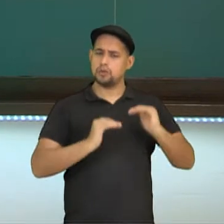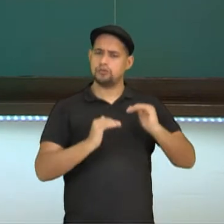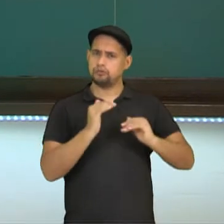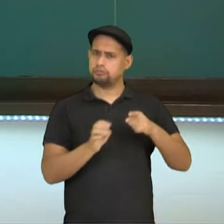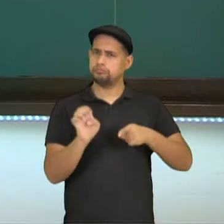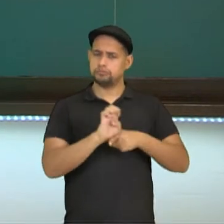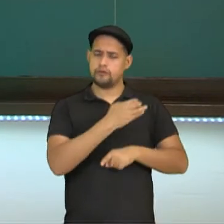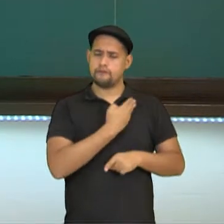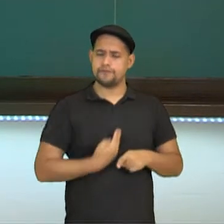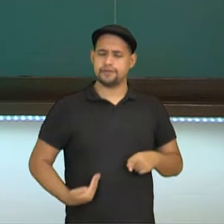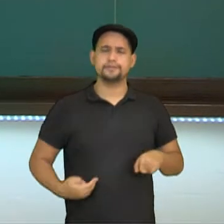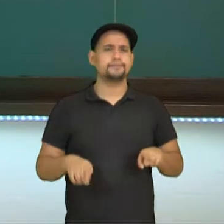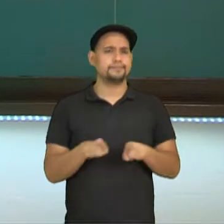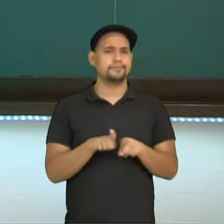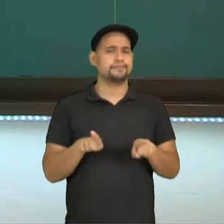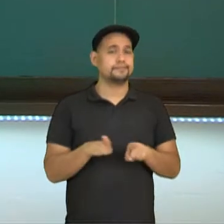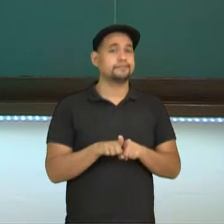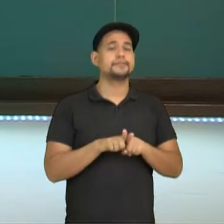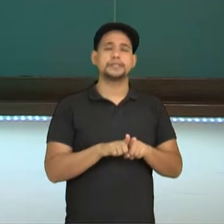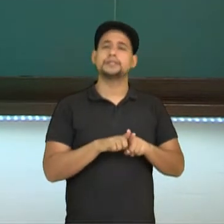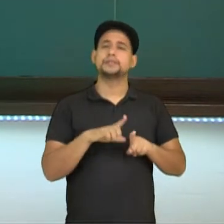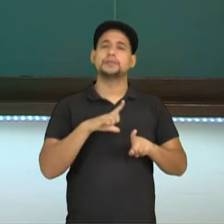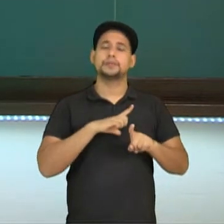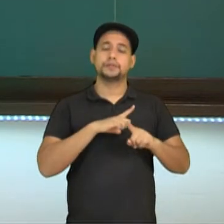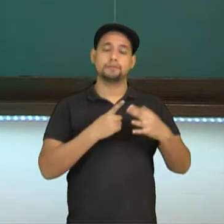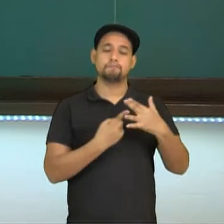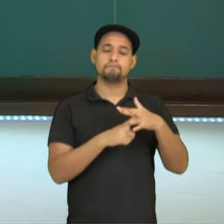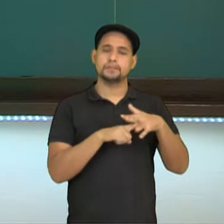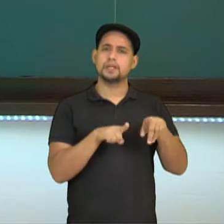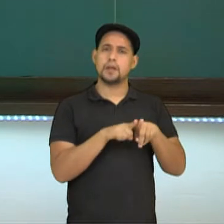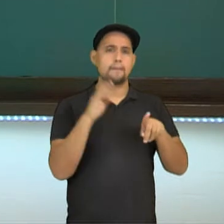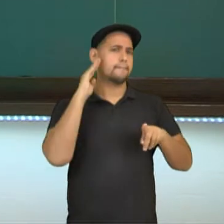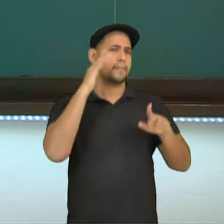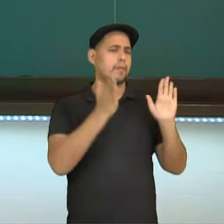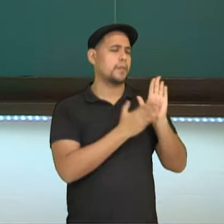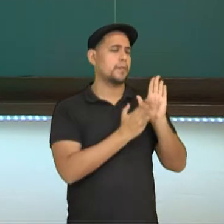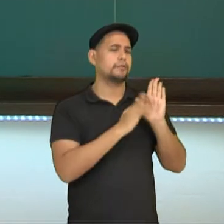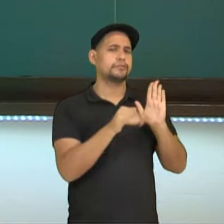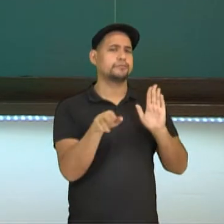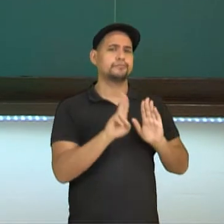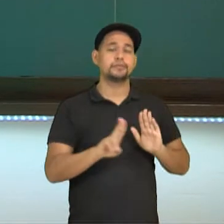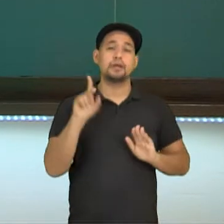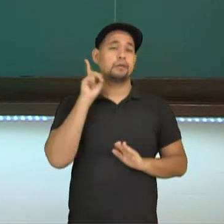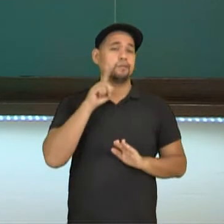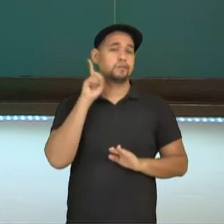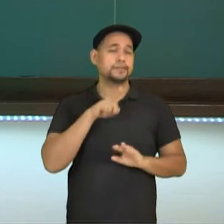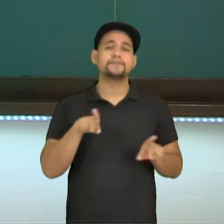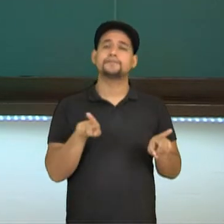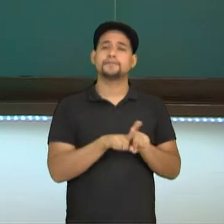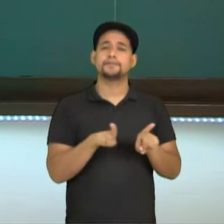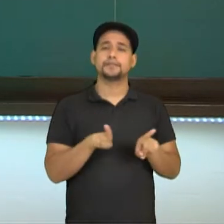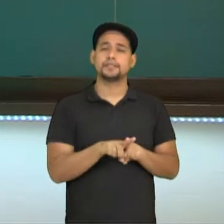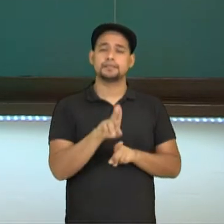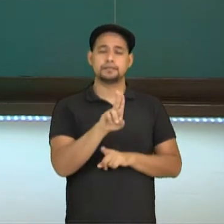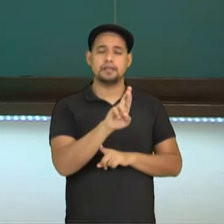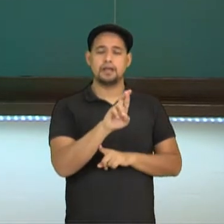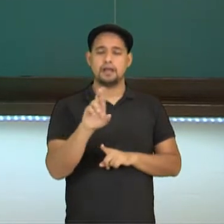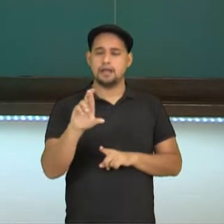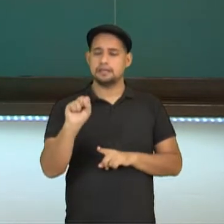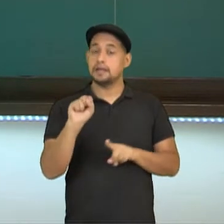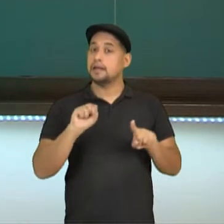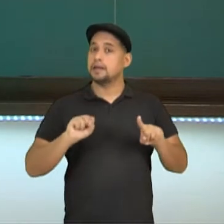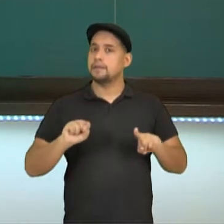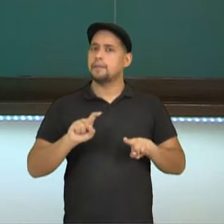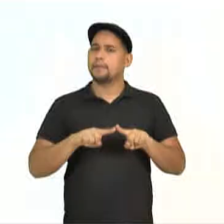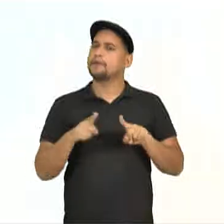do governo no lado socialista, as principais propostas colocadas aí por Estados Unidos e União Soviética.